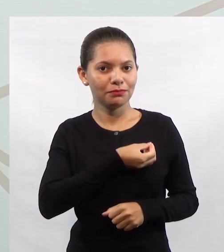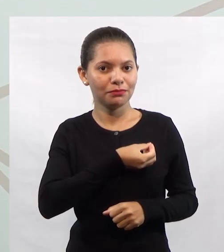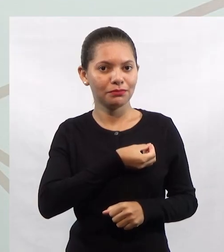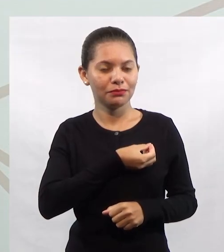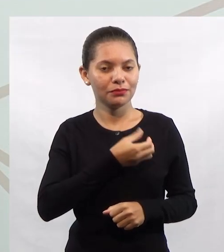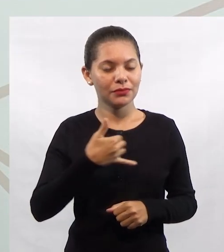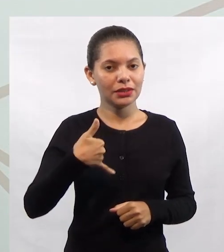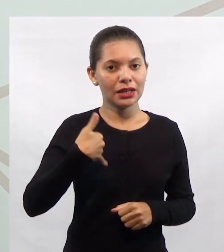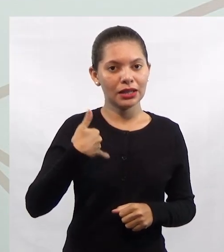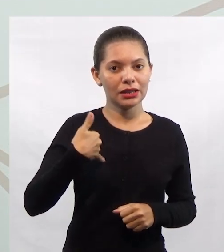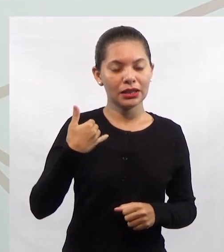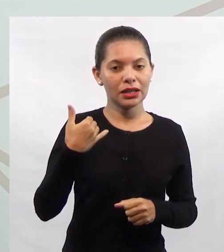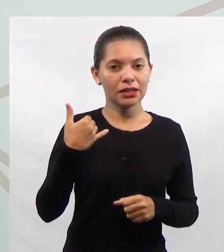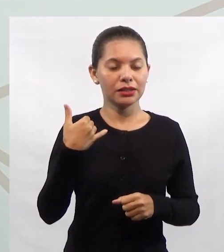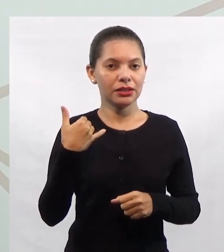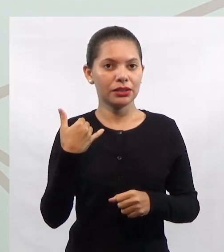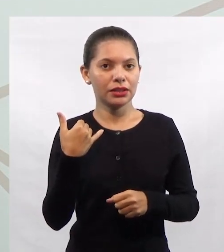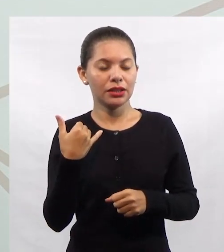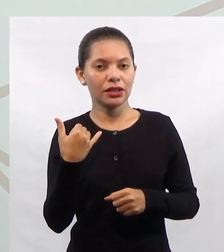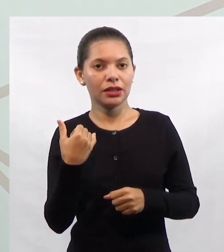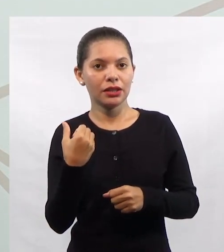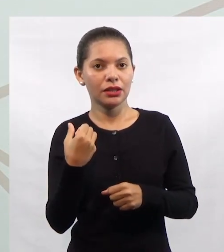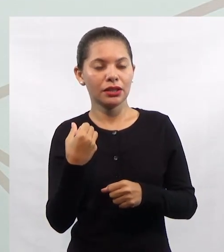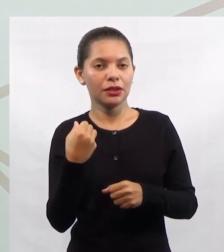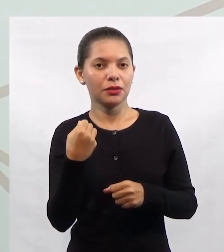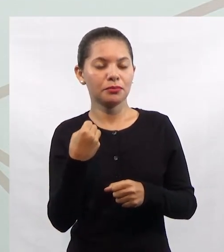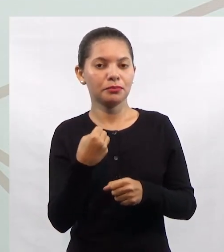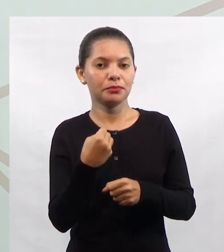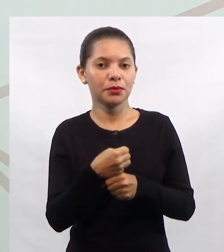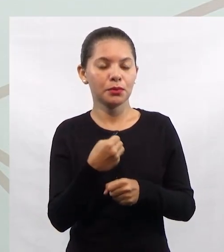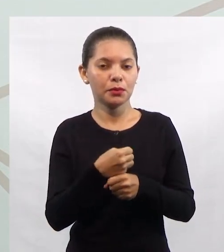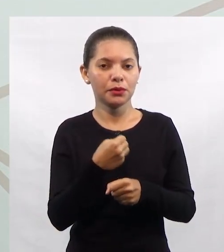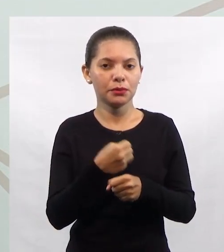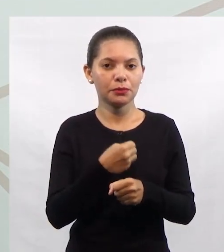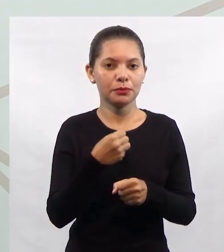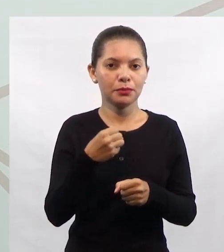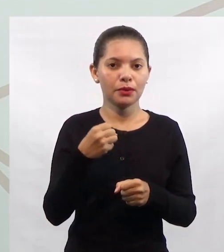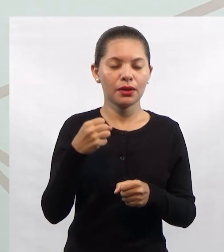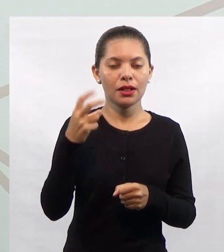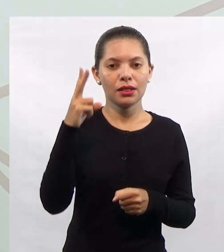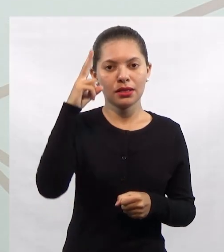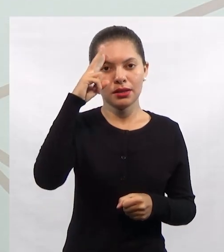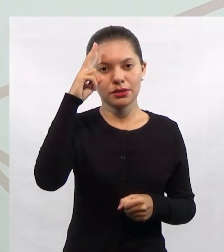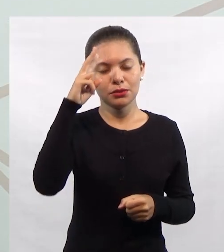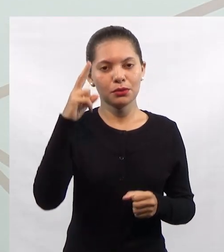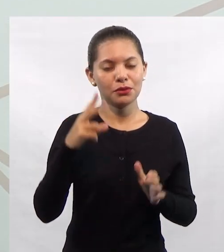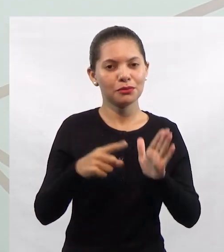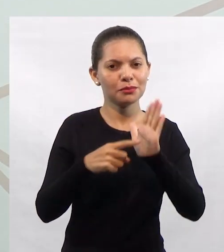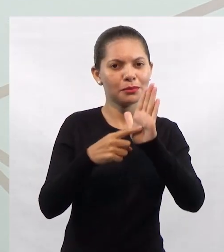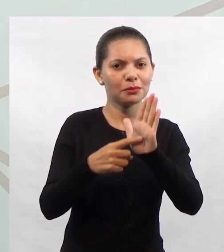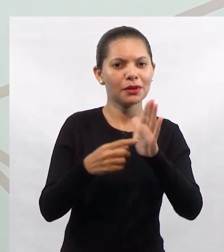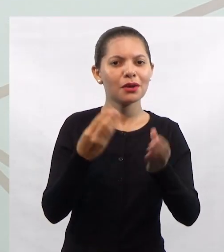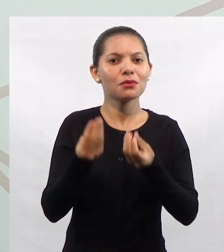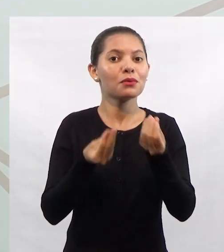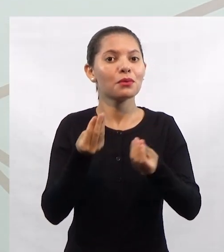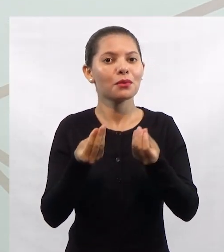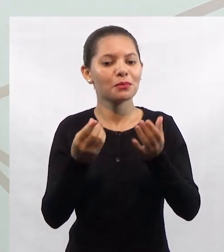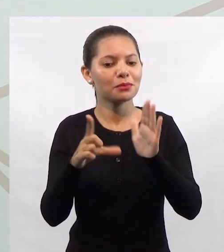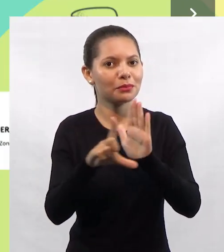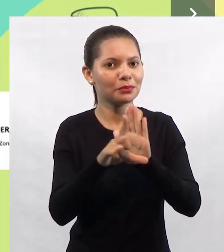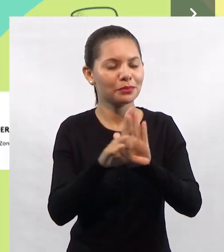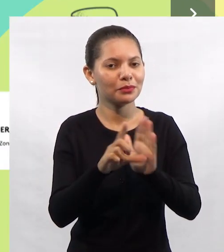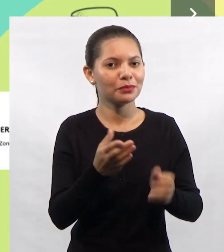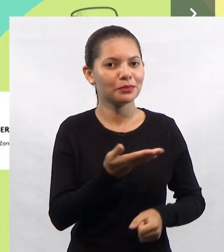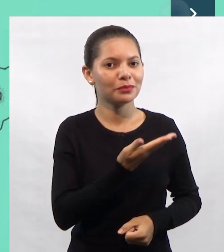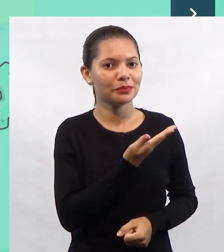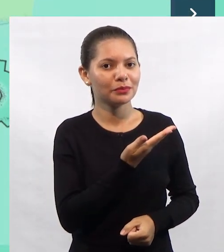idade-série ao longo da história das pessoas. Então, vamos acompanhar como que a LDB prevê a educação de jovens e adultos?